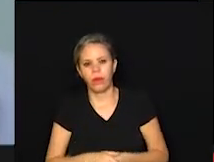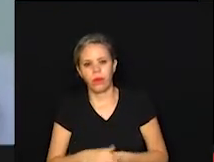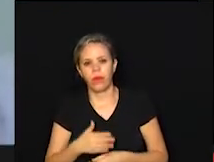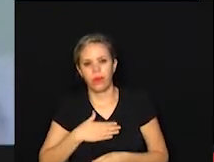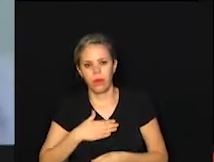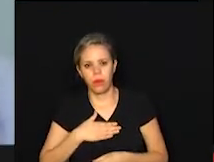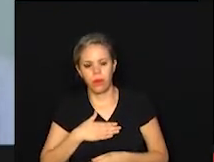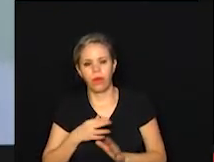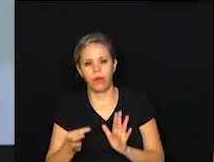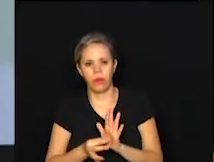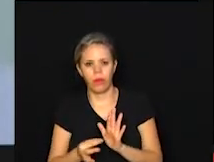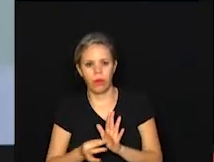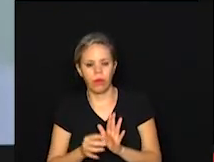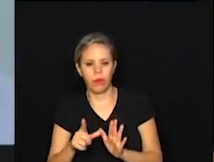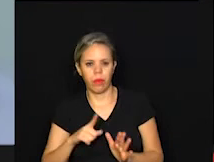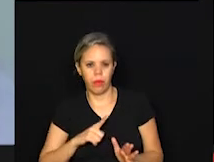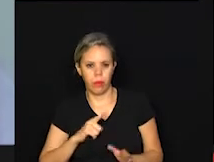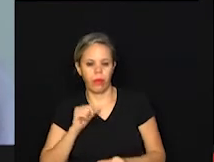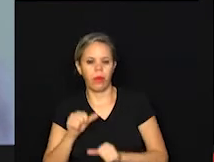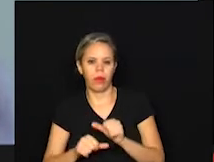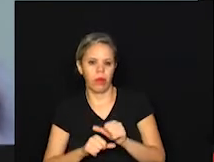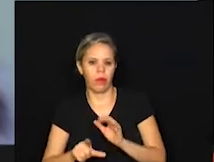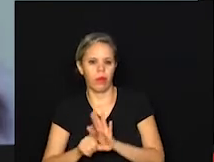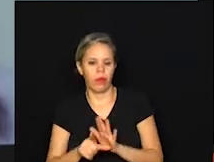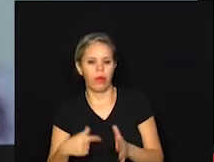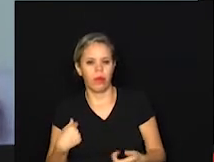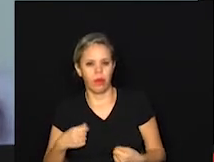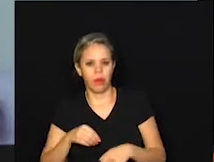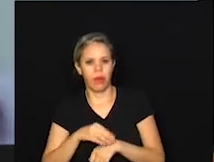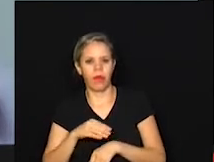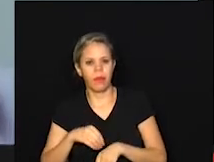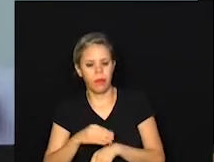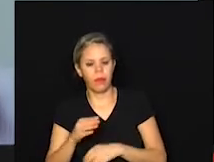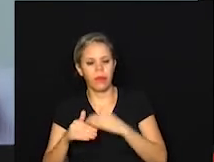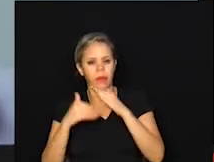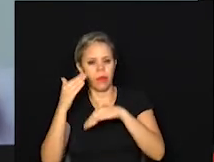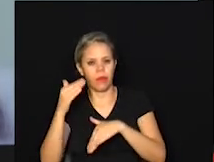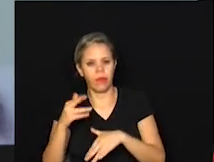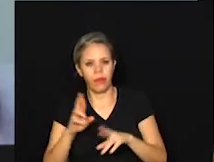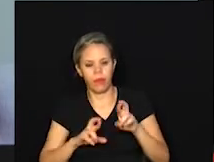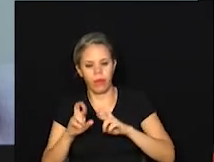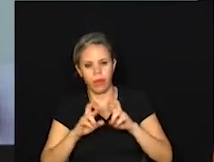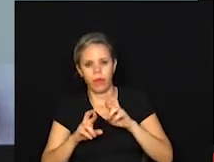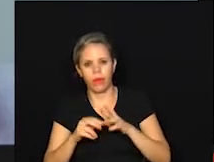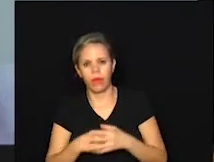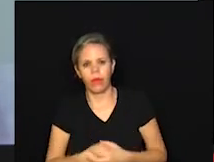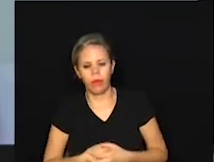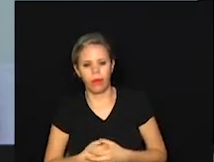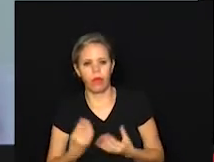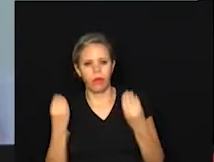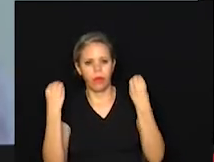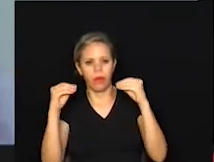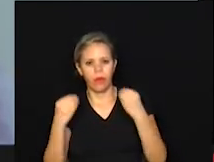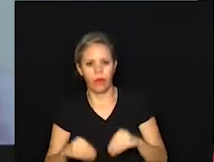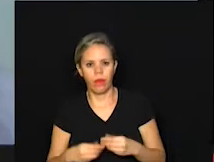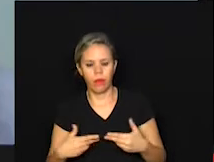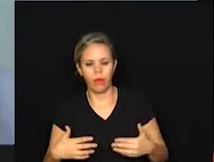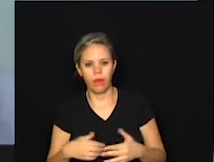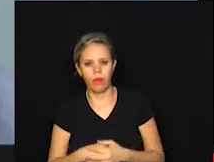minha sugestão é de que haja essa alteração, mas aí a gente tem que passar por essa construção e verificar, e não colocar exceto,